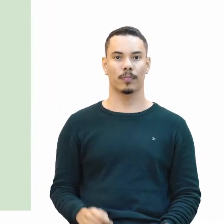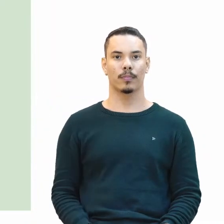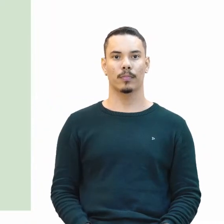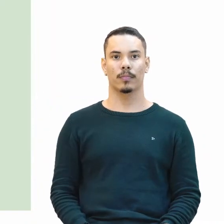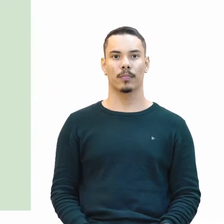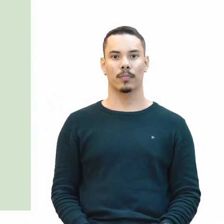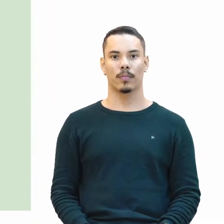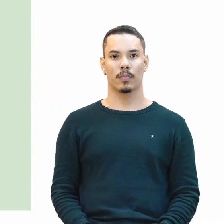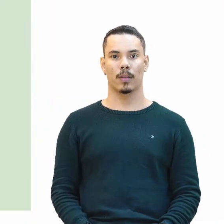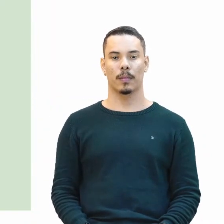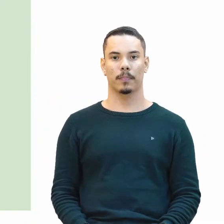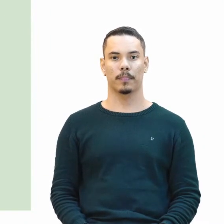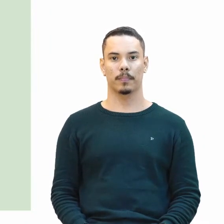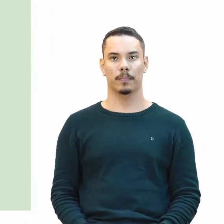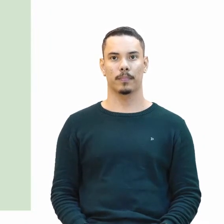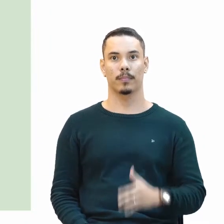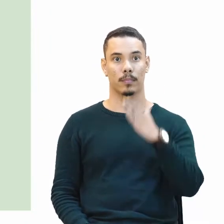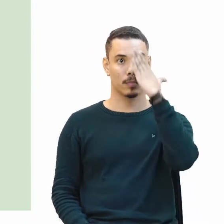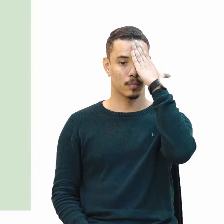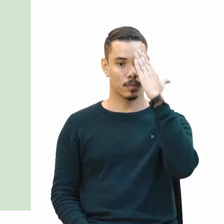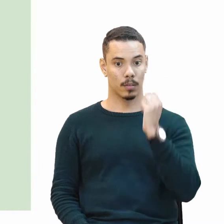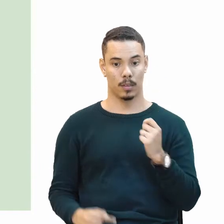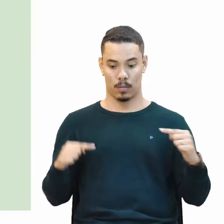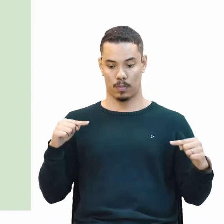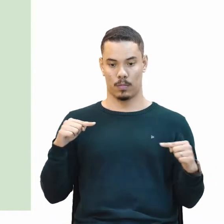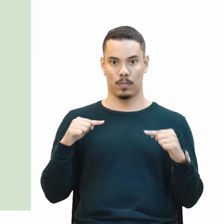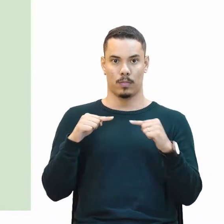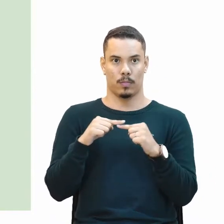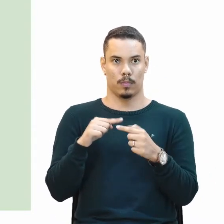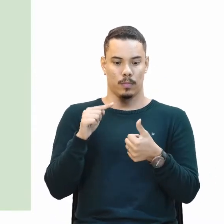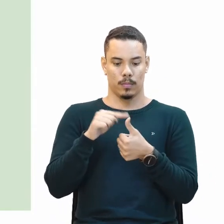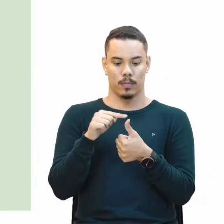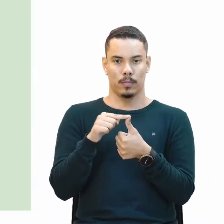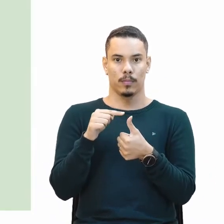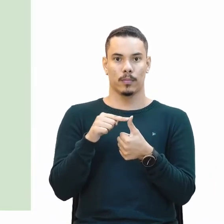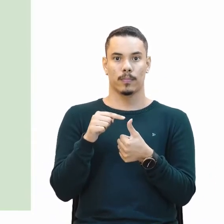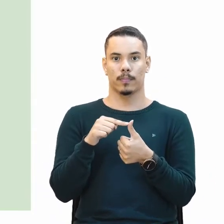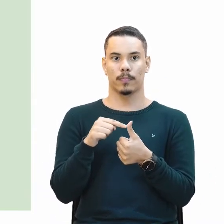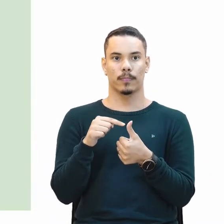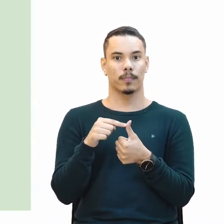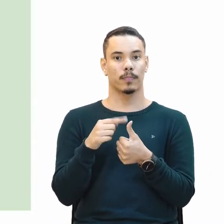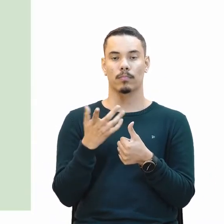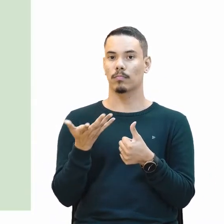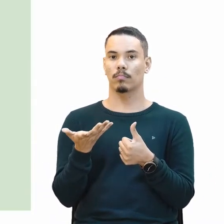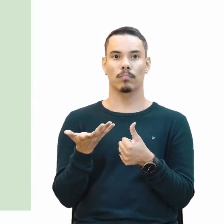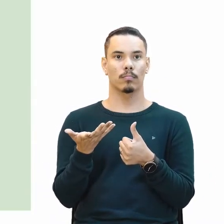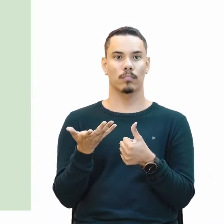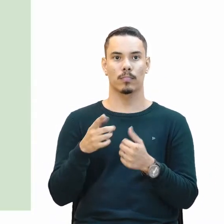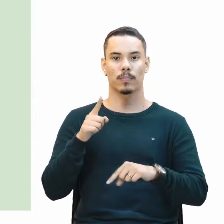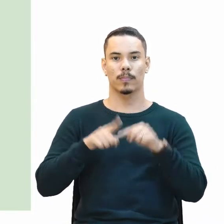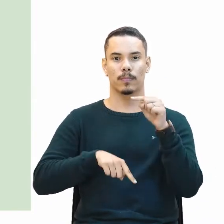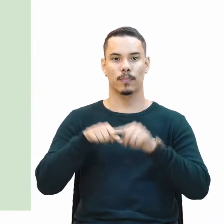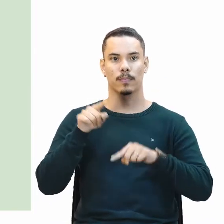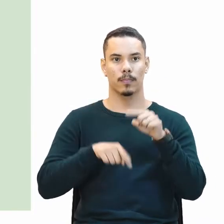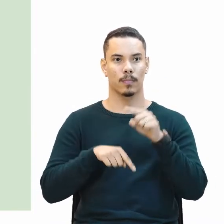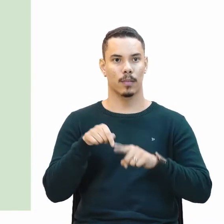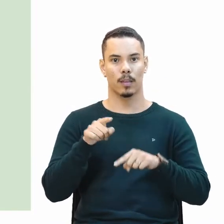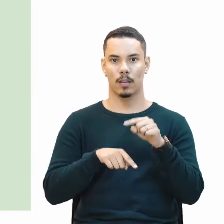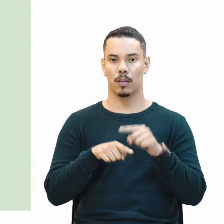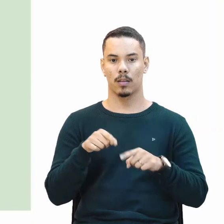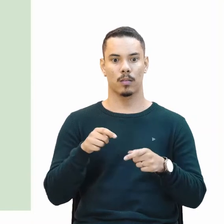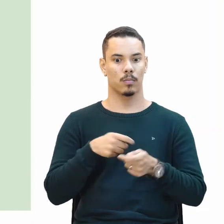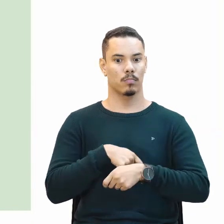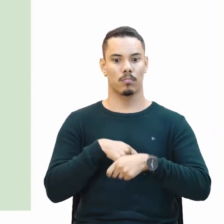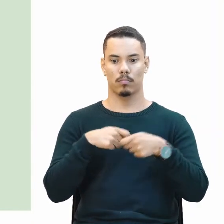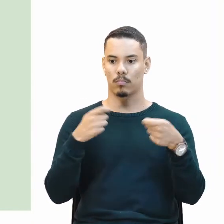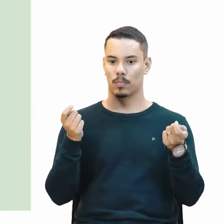Os saberes que compunham o trivium eram aquelas ferramentas indispensáveis